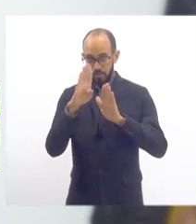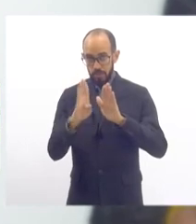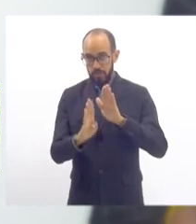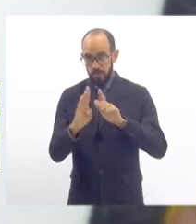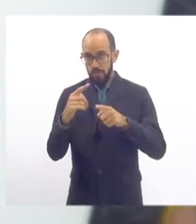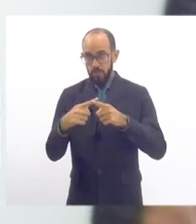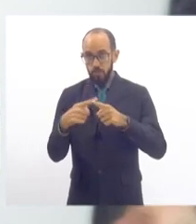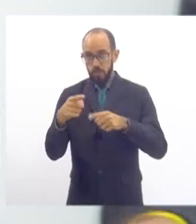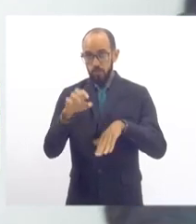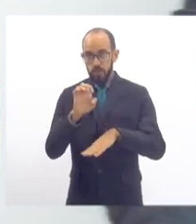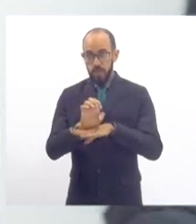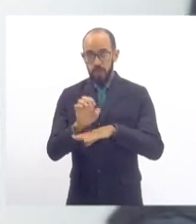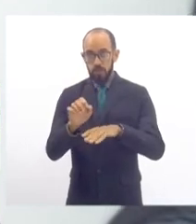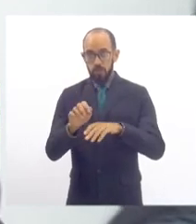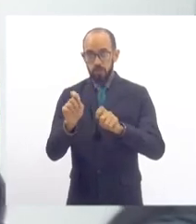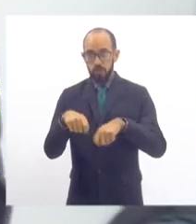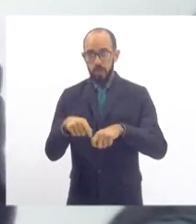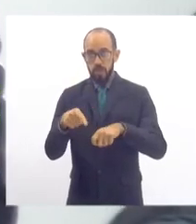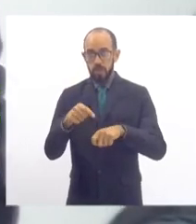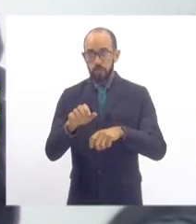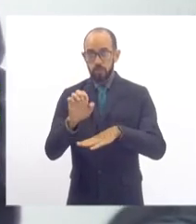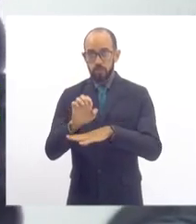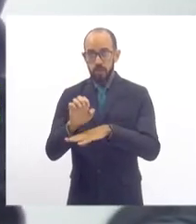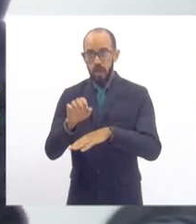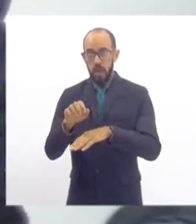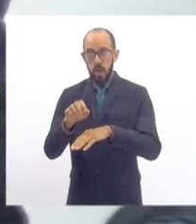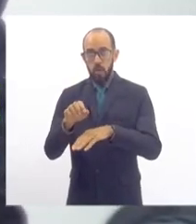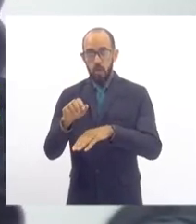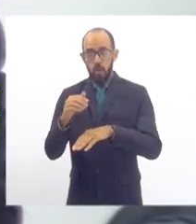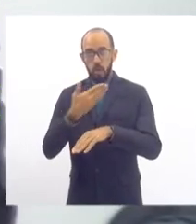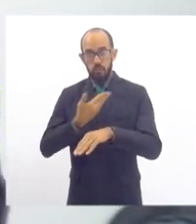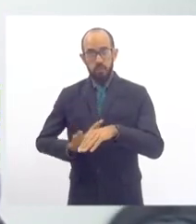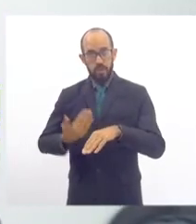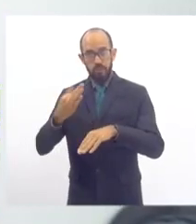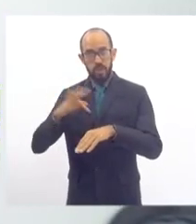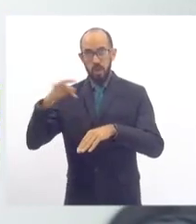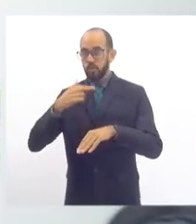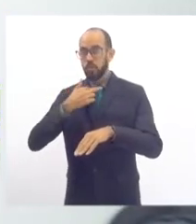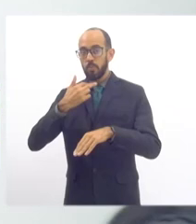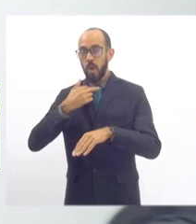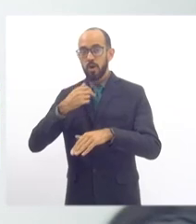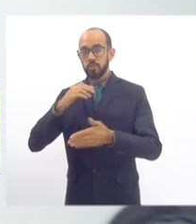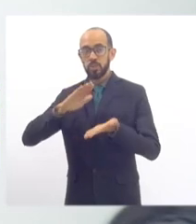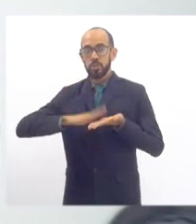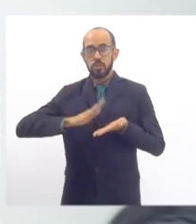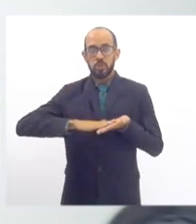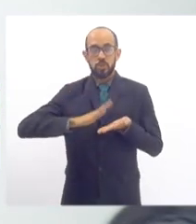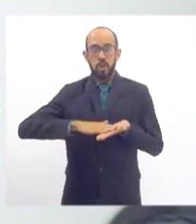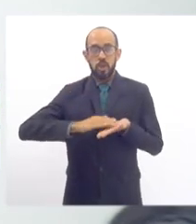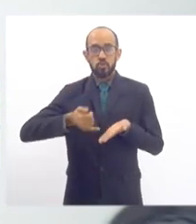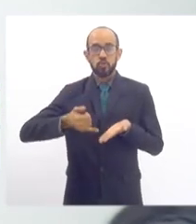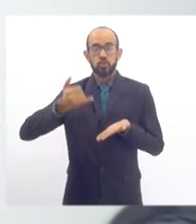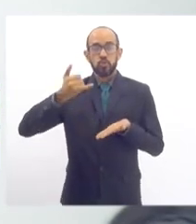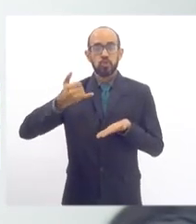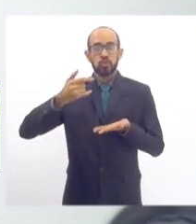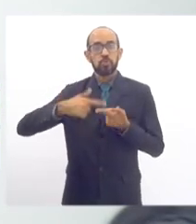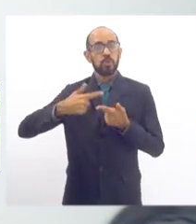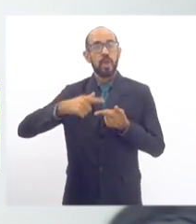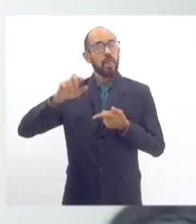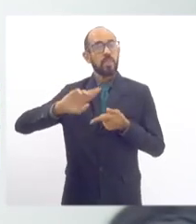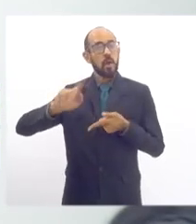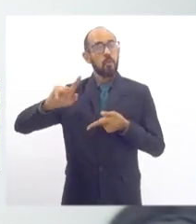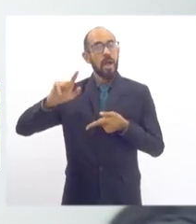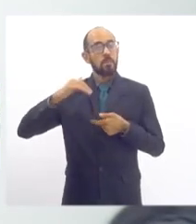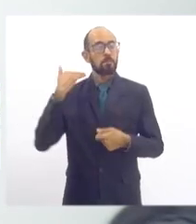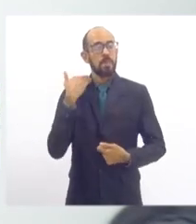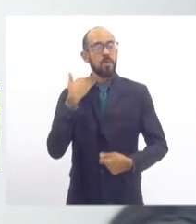o Estado não pode, a União não pode cobrar juros dos Estados. Não é? Não é? A União não é um agente financeiro, a União não é um banco. Não é? A relação que a